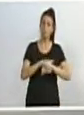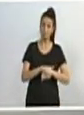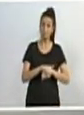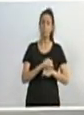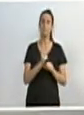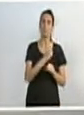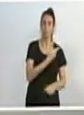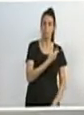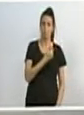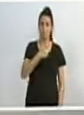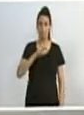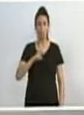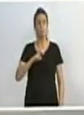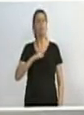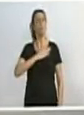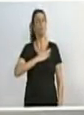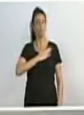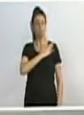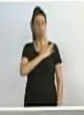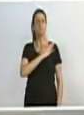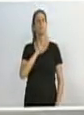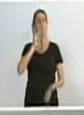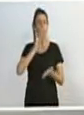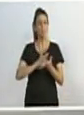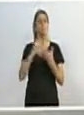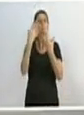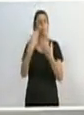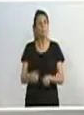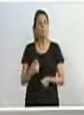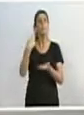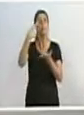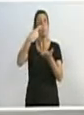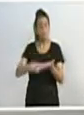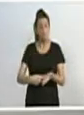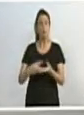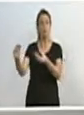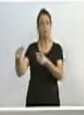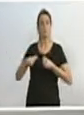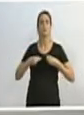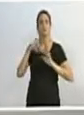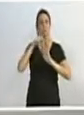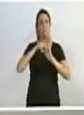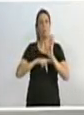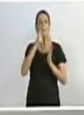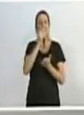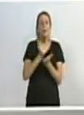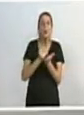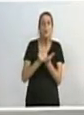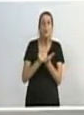compromisso de mandar esse projeto. E era um sonho que estava começando a